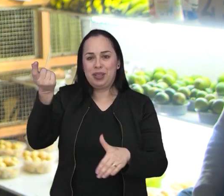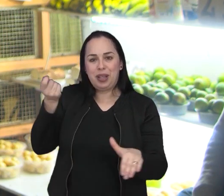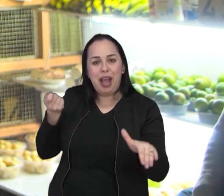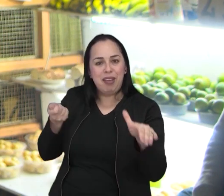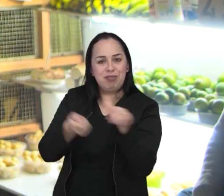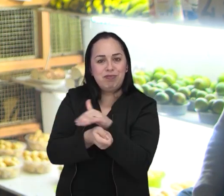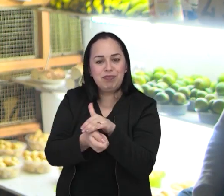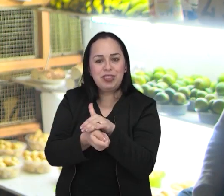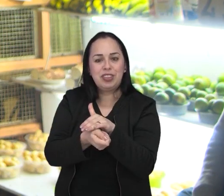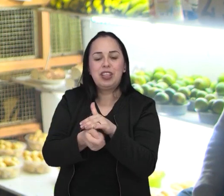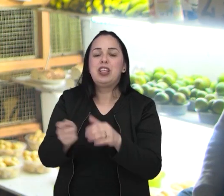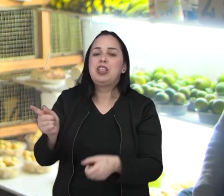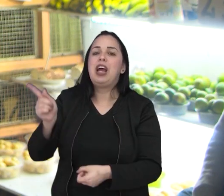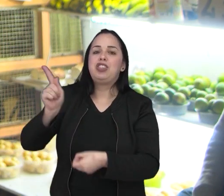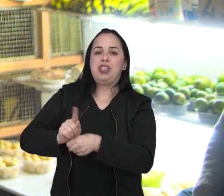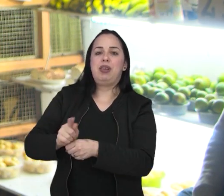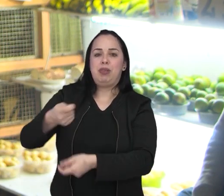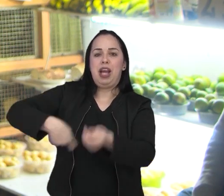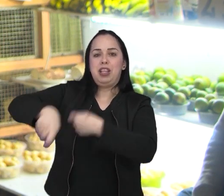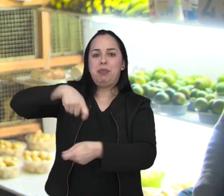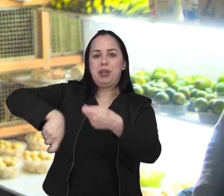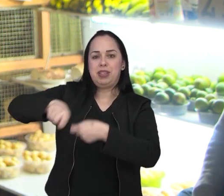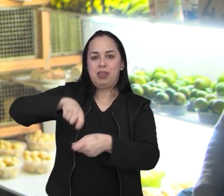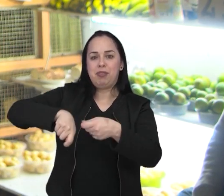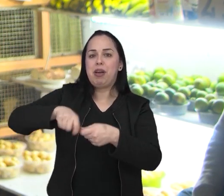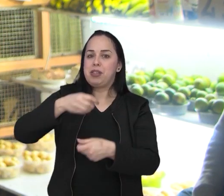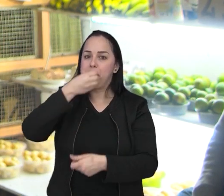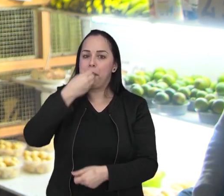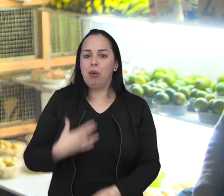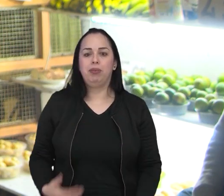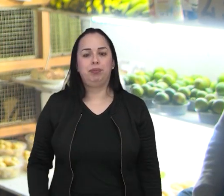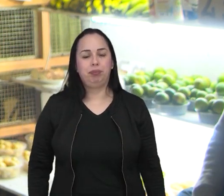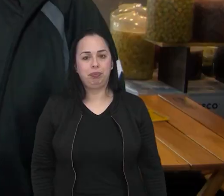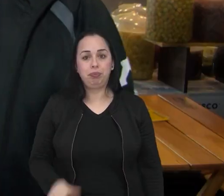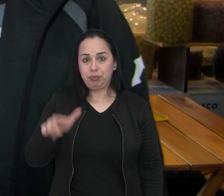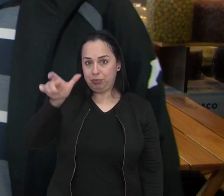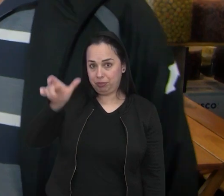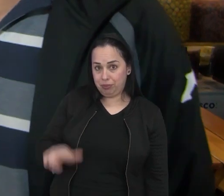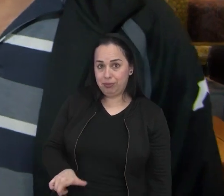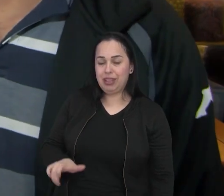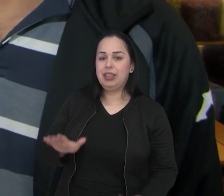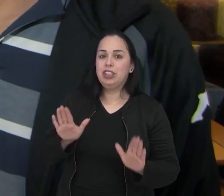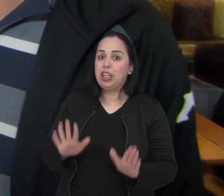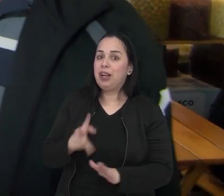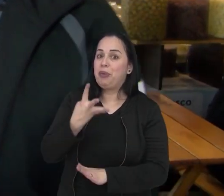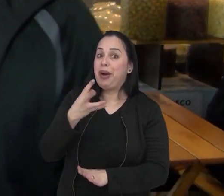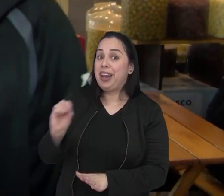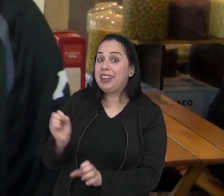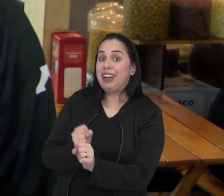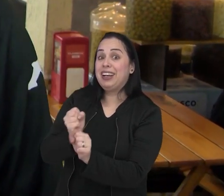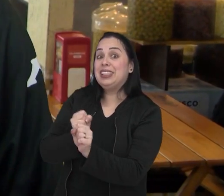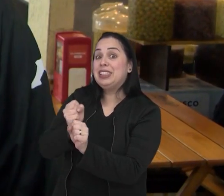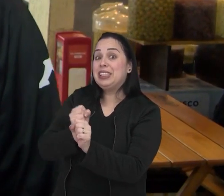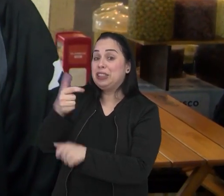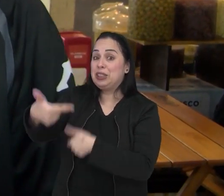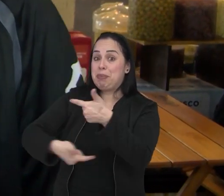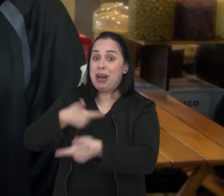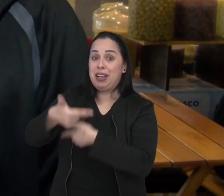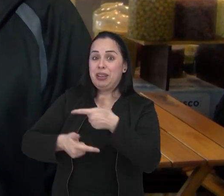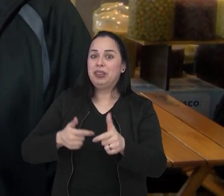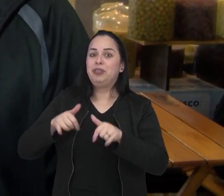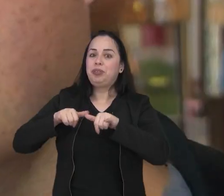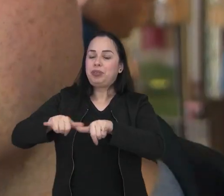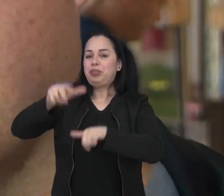com esse investimento da Prefeitura e com essa nova gestão feita pelos próprios comerciantes. Para o Fernando, que está há 40 anos no